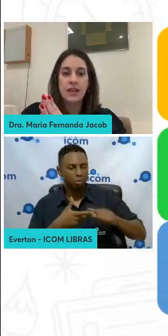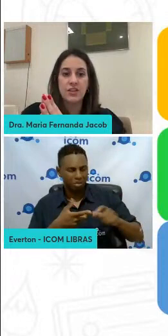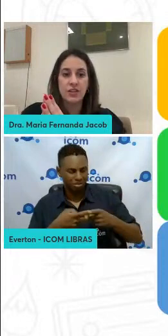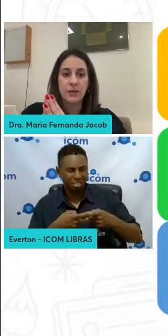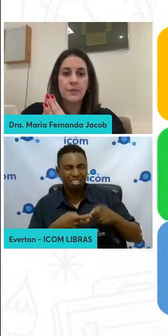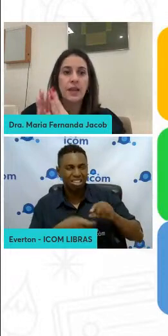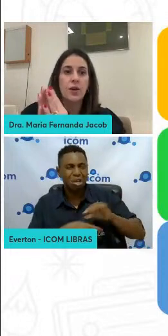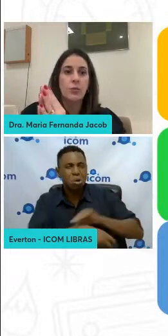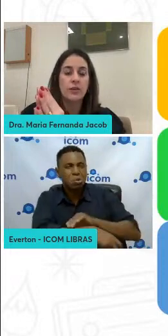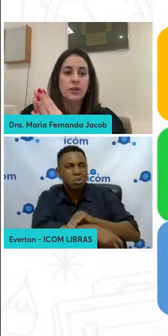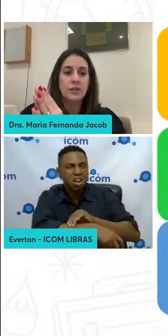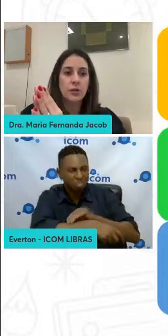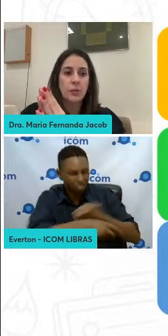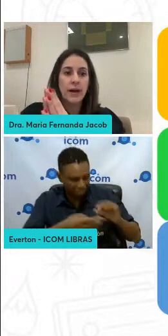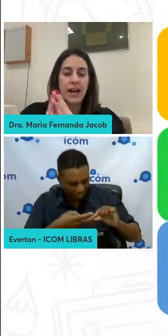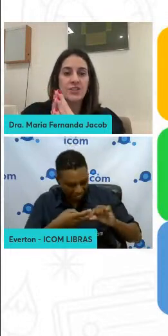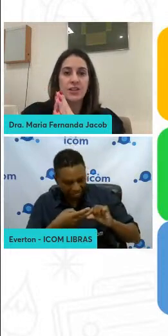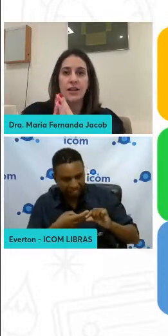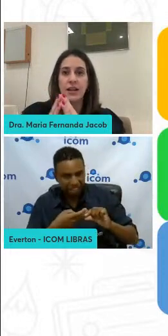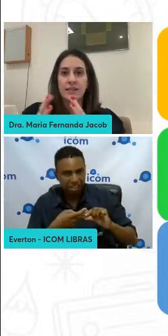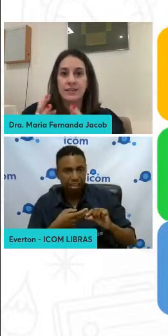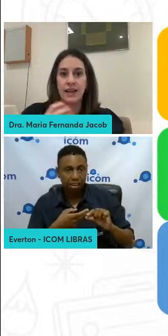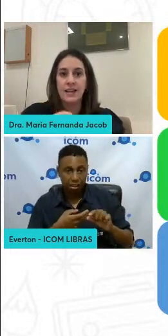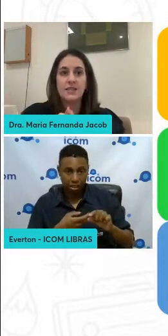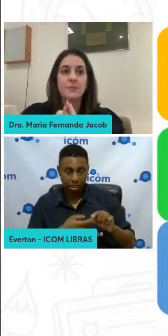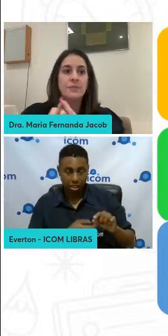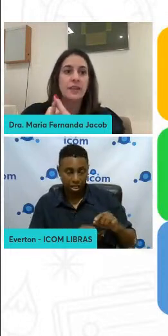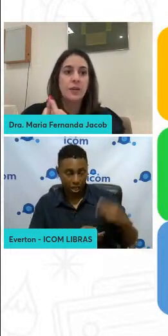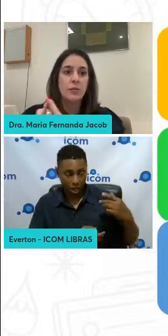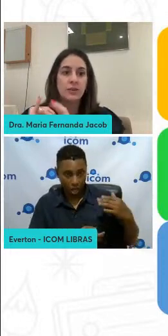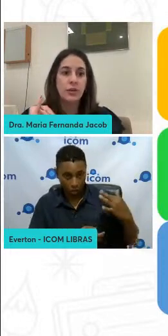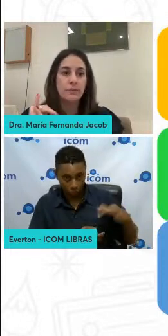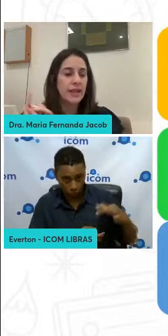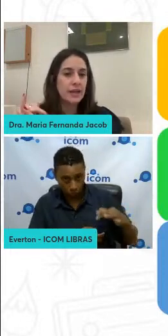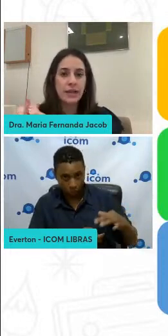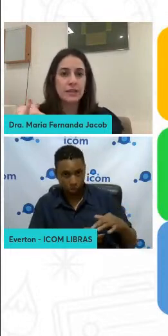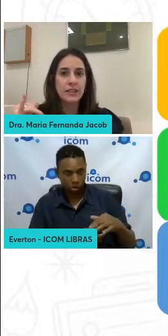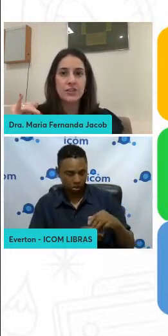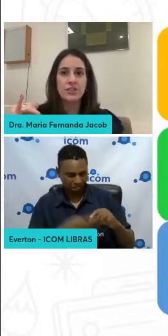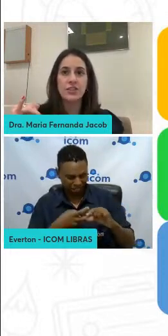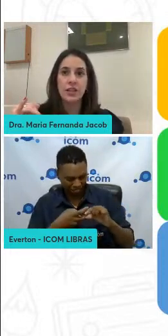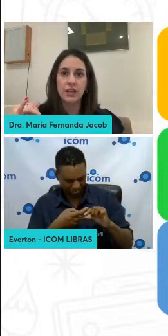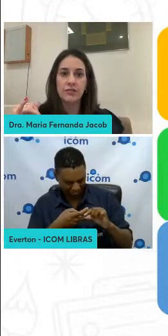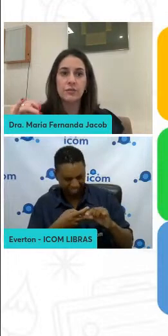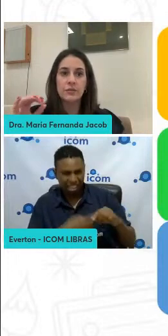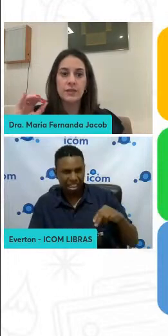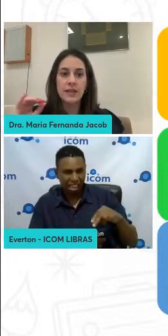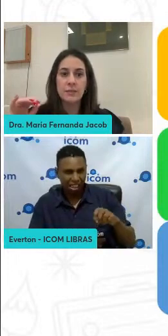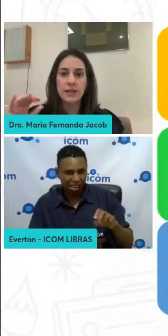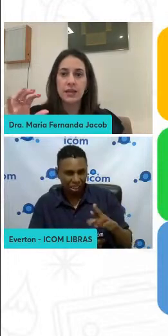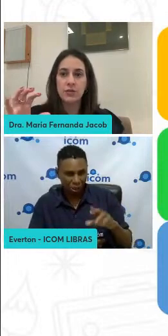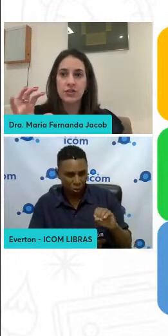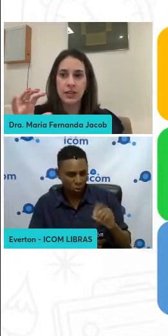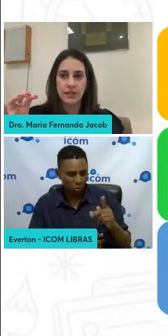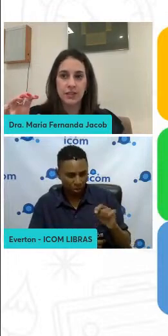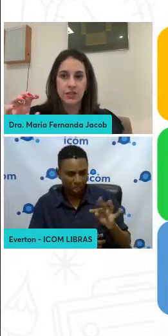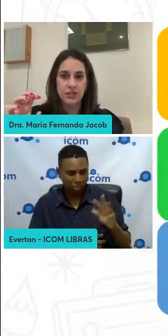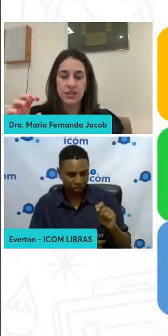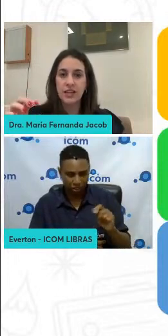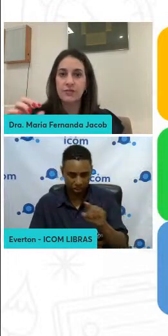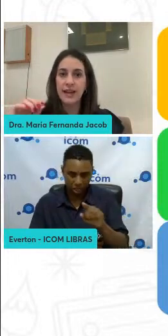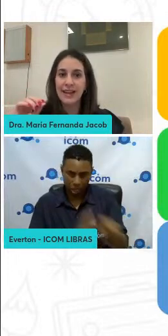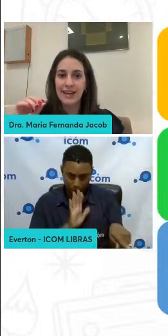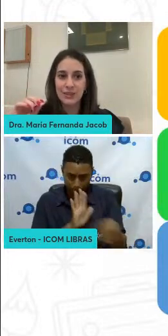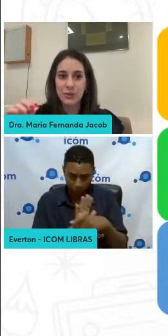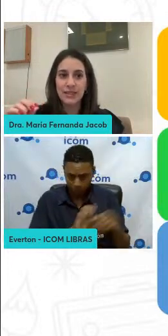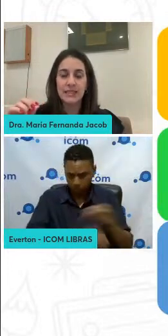Ou seja, uma dor neuropática, ela traz uma dor bem característica de nervo. Vocês sabem o que é dor de característica